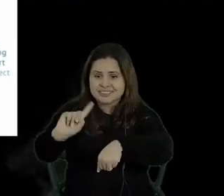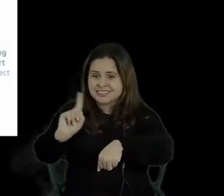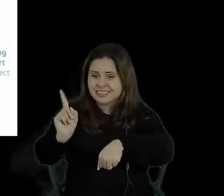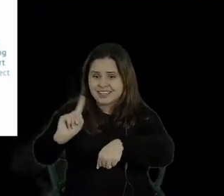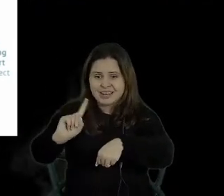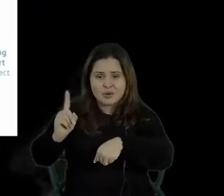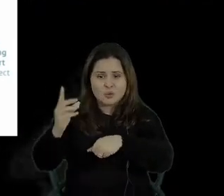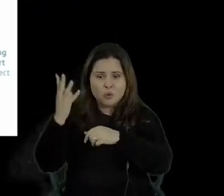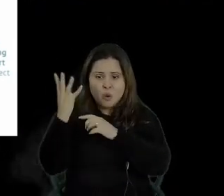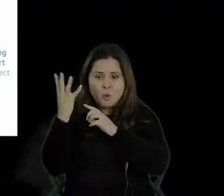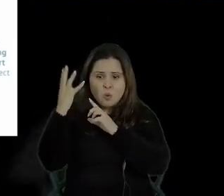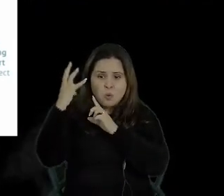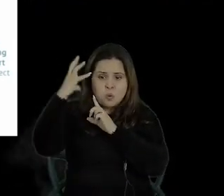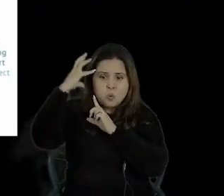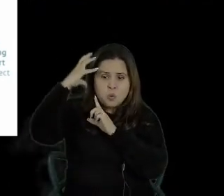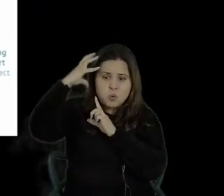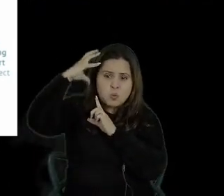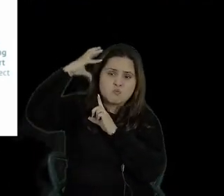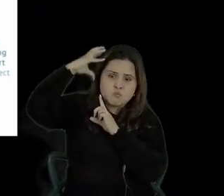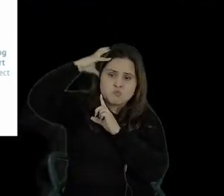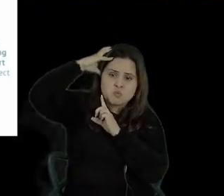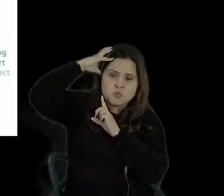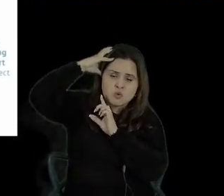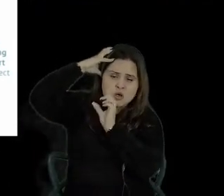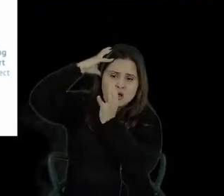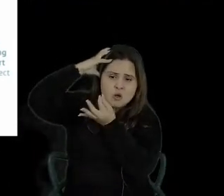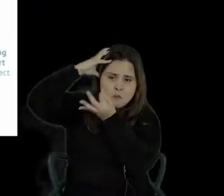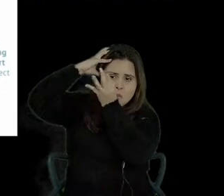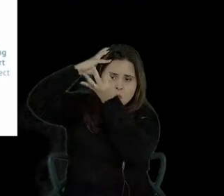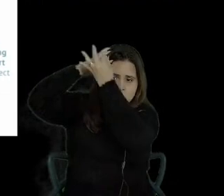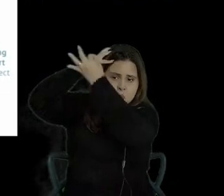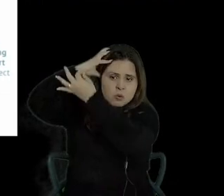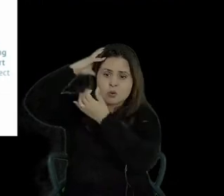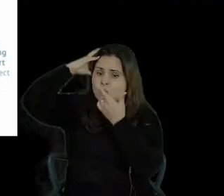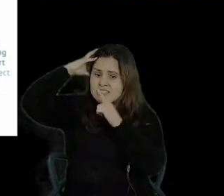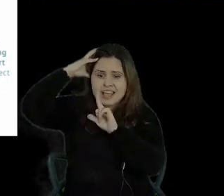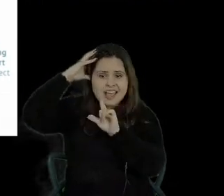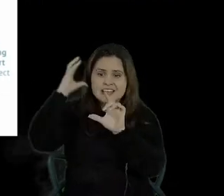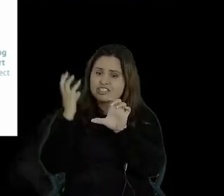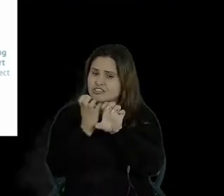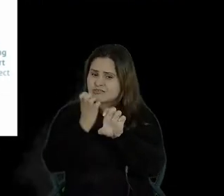Mas isso é incrível, né? Não é incrível para a engenharia. O